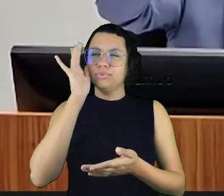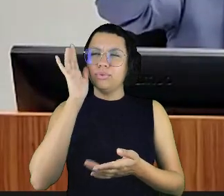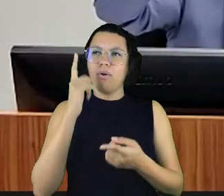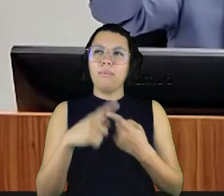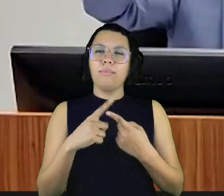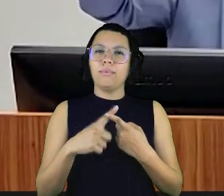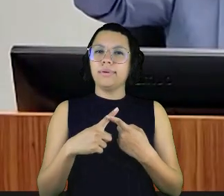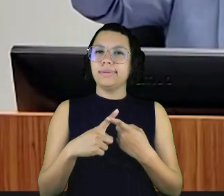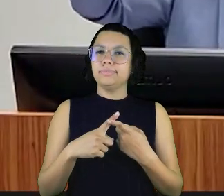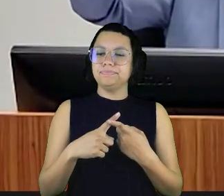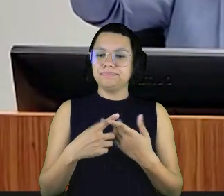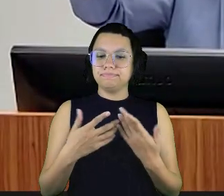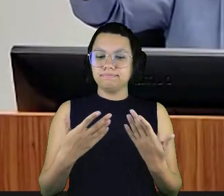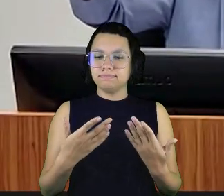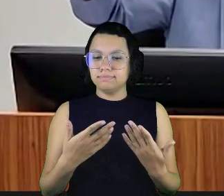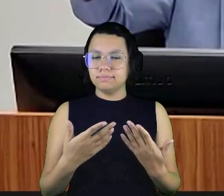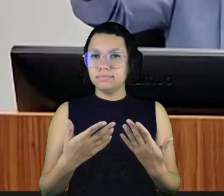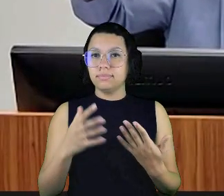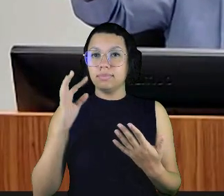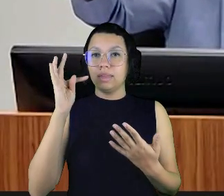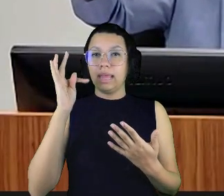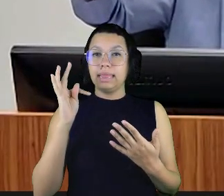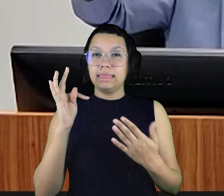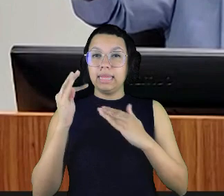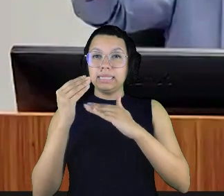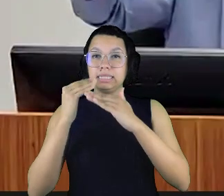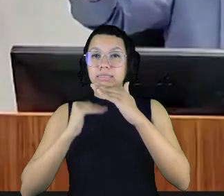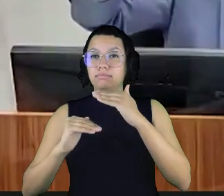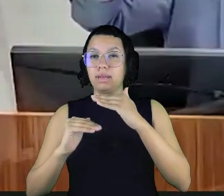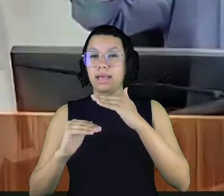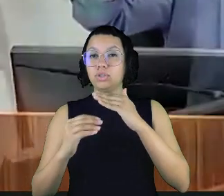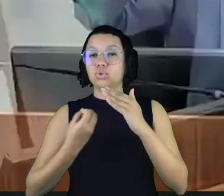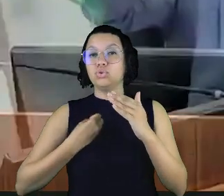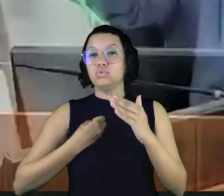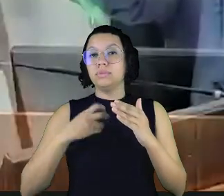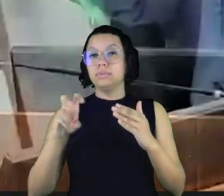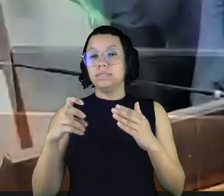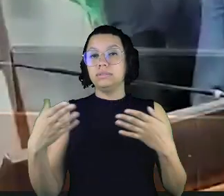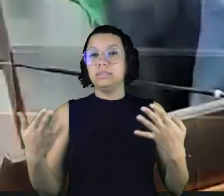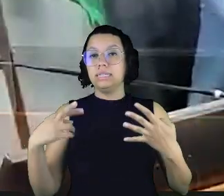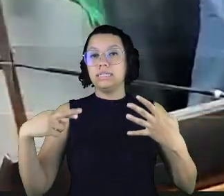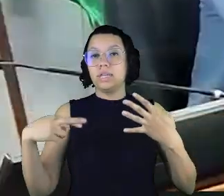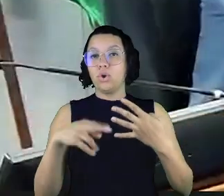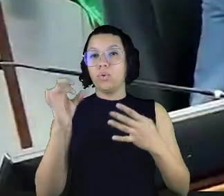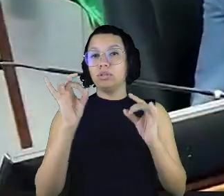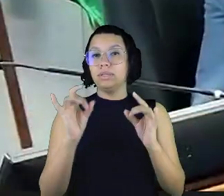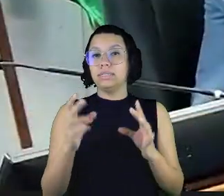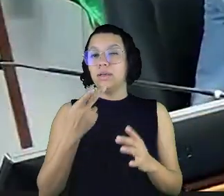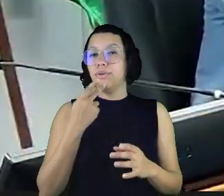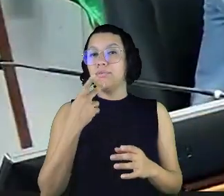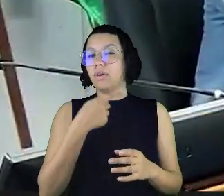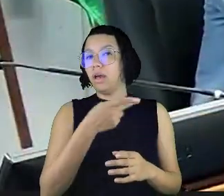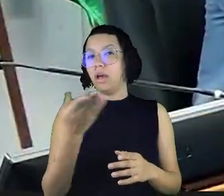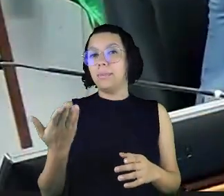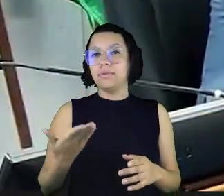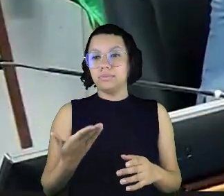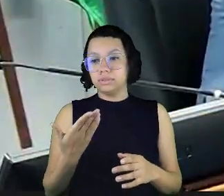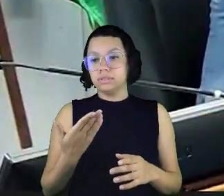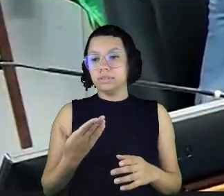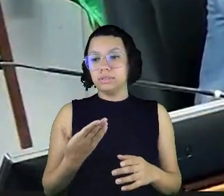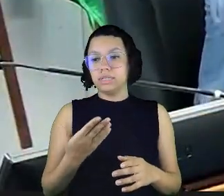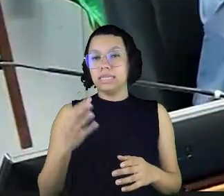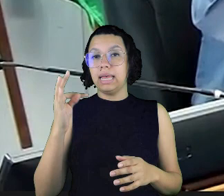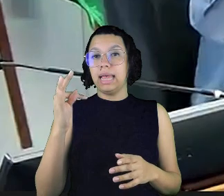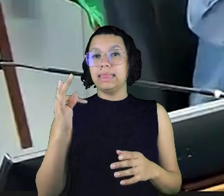número 5 desse recurso especial que eu falei para vocês, a subtese número 5 diz o seguinte: o